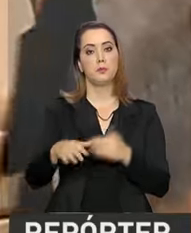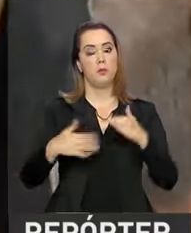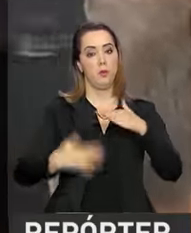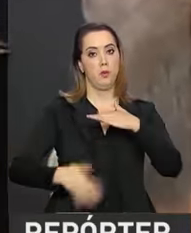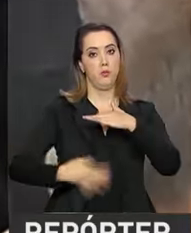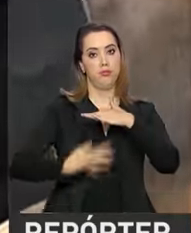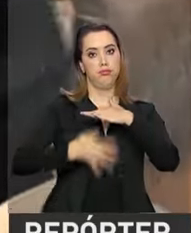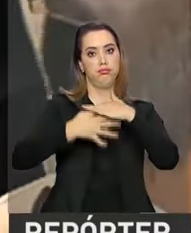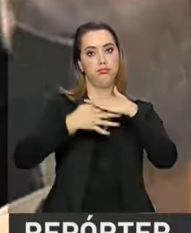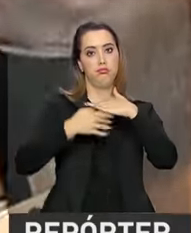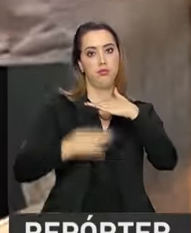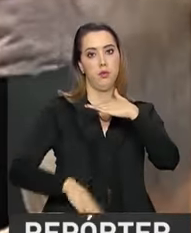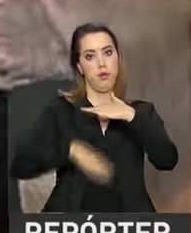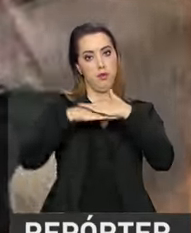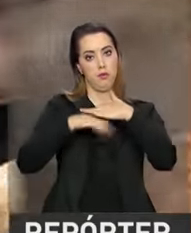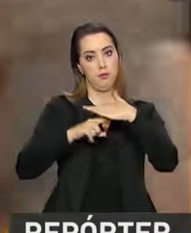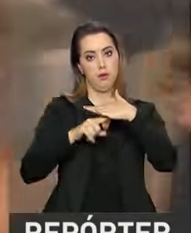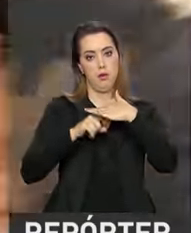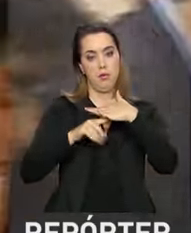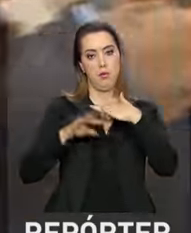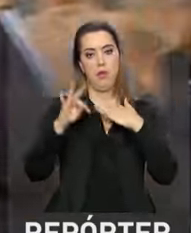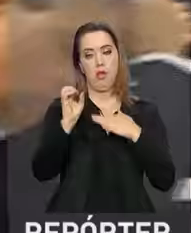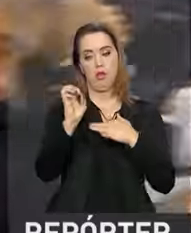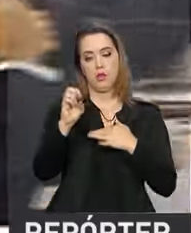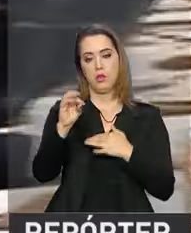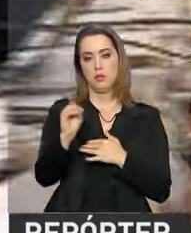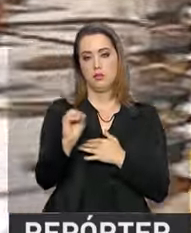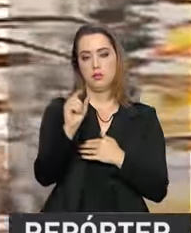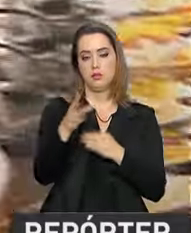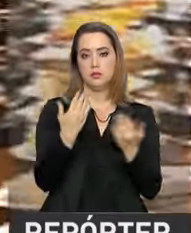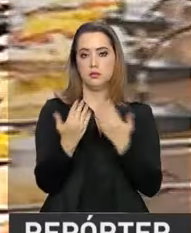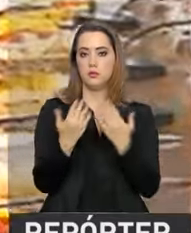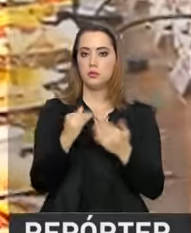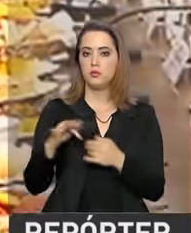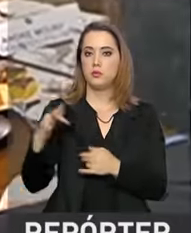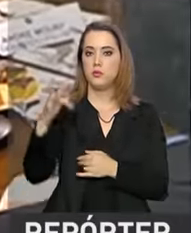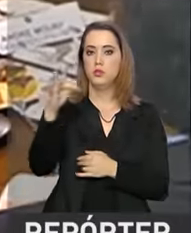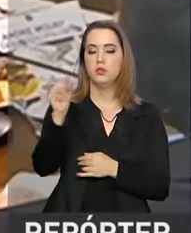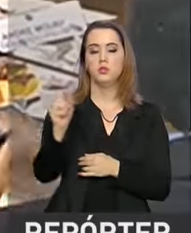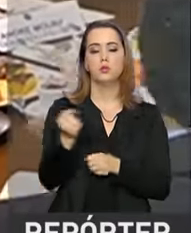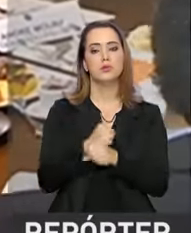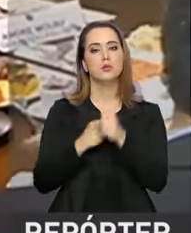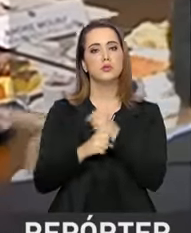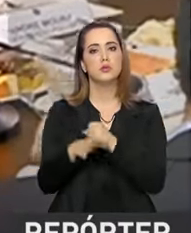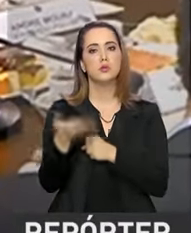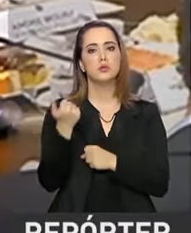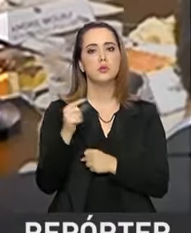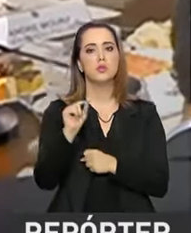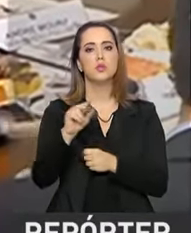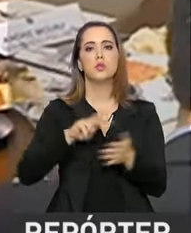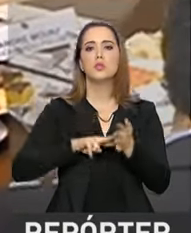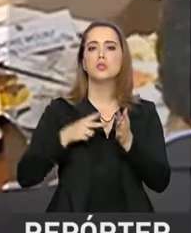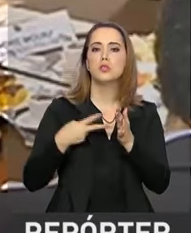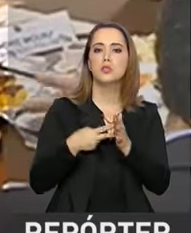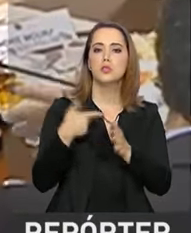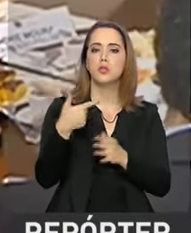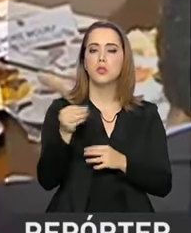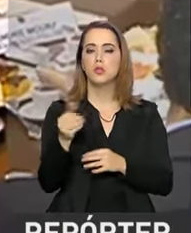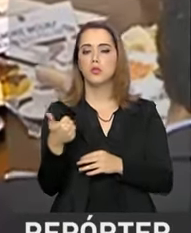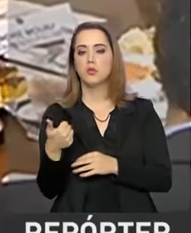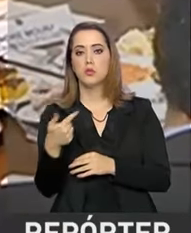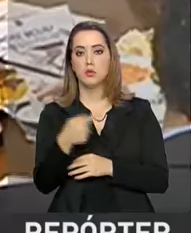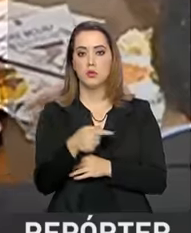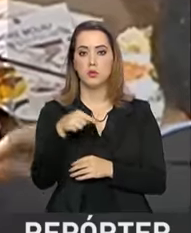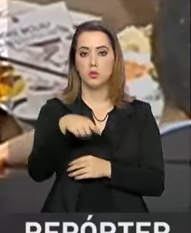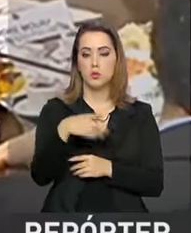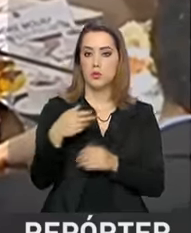ficar limitadas ao que foi gasto no ano anterior corrigido pela inflação ou seja em 2017 a